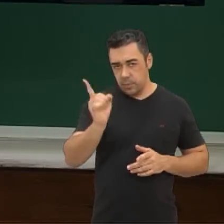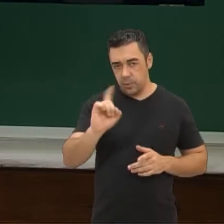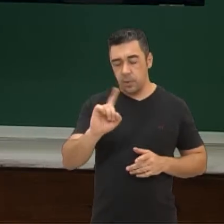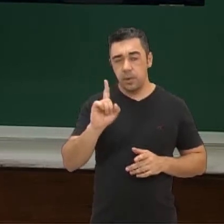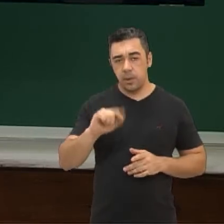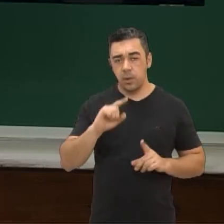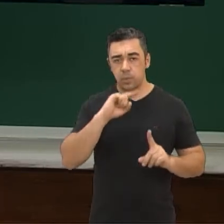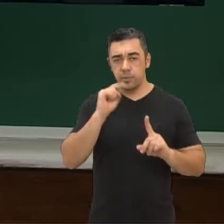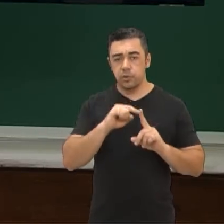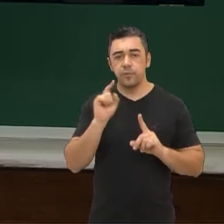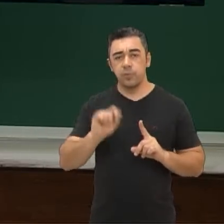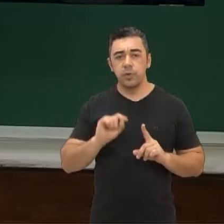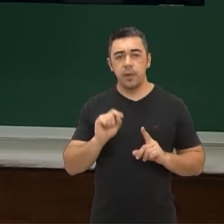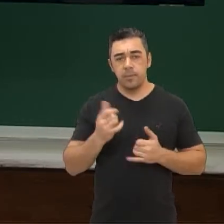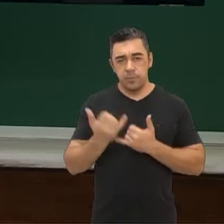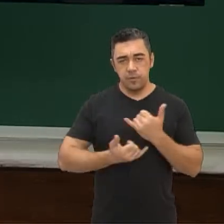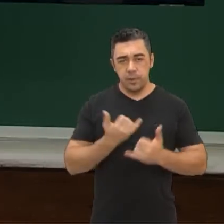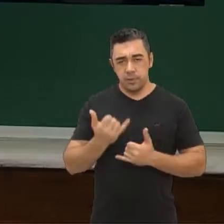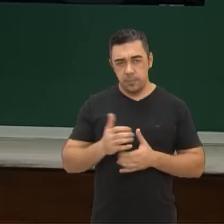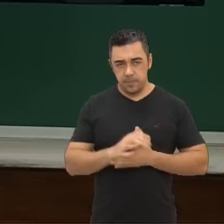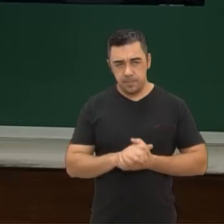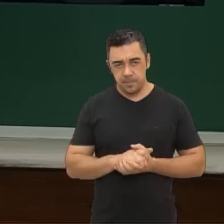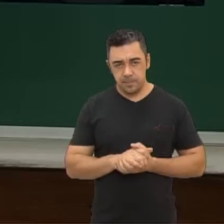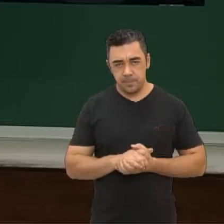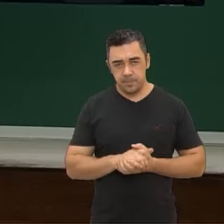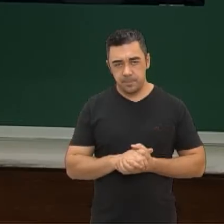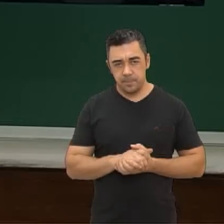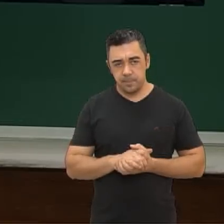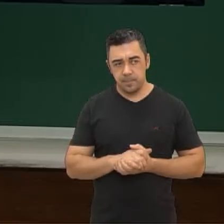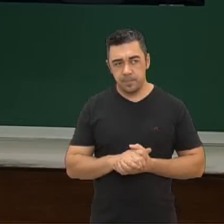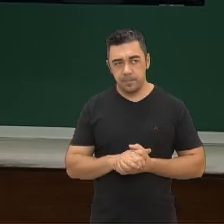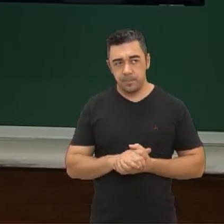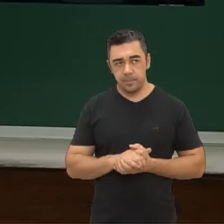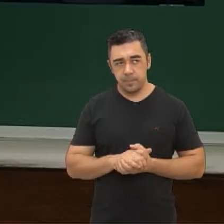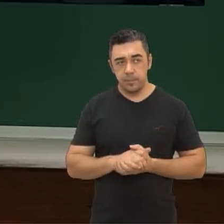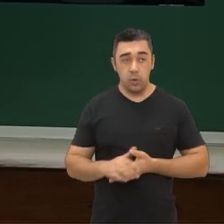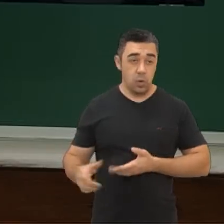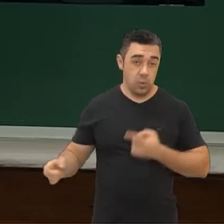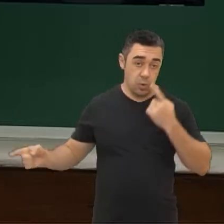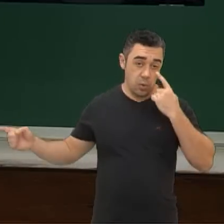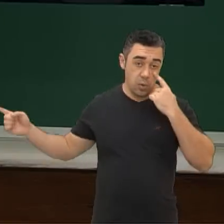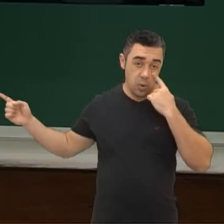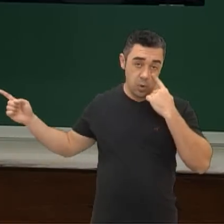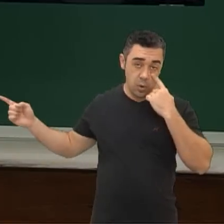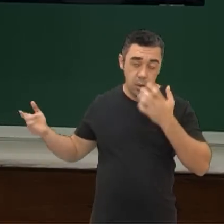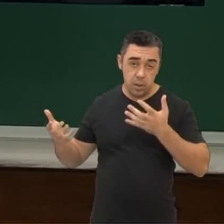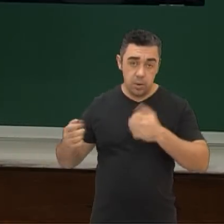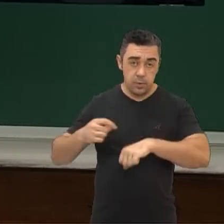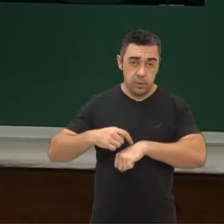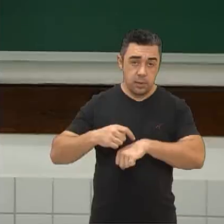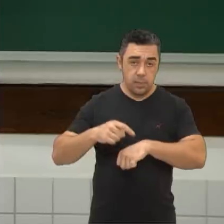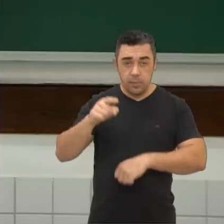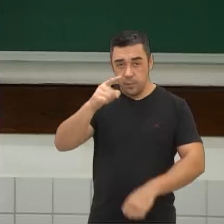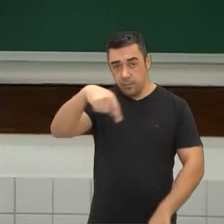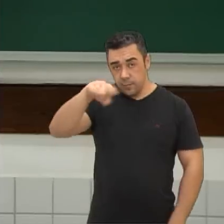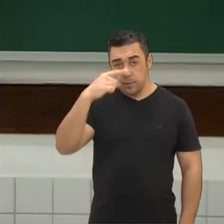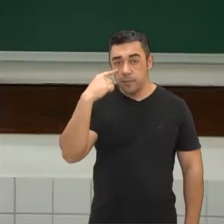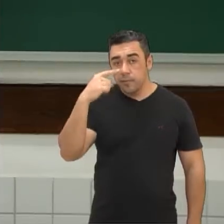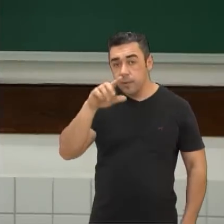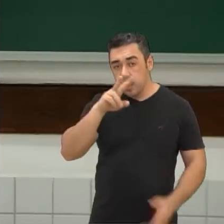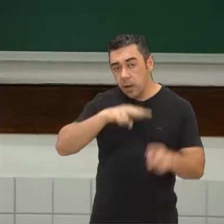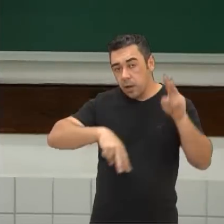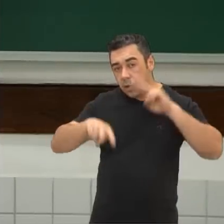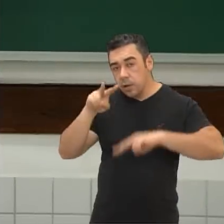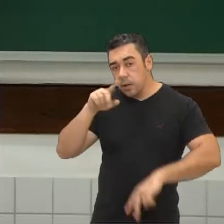pesados, né? Então, às vezes, surge alguma tiração de sarro, assim, uma coisa que as pessoas não gostam, né? Ou, às vezes, até mesmo